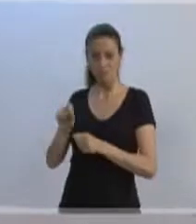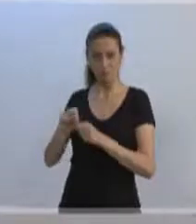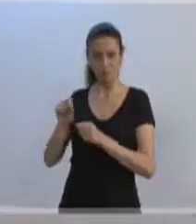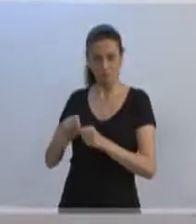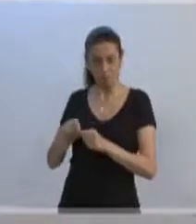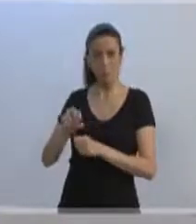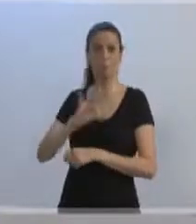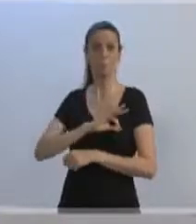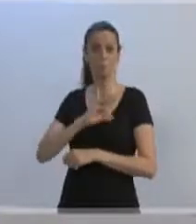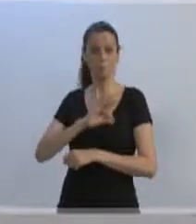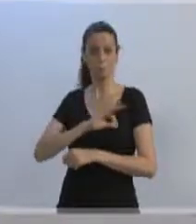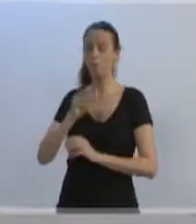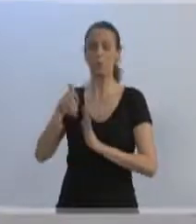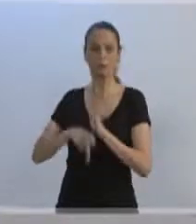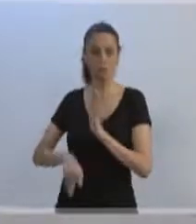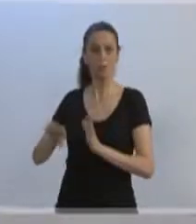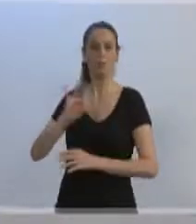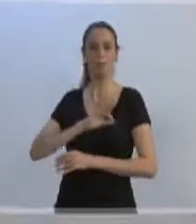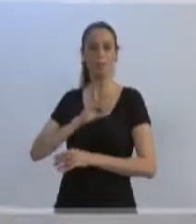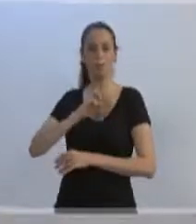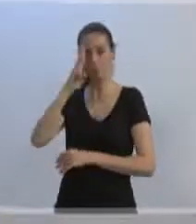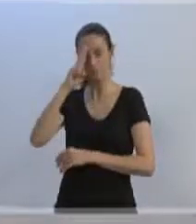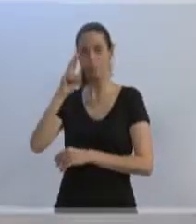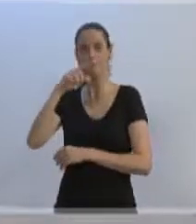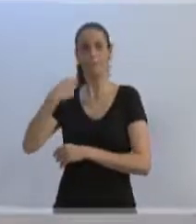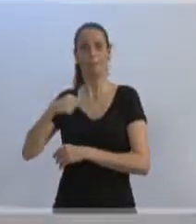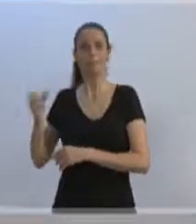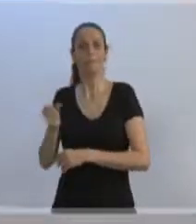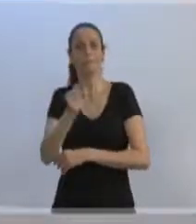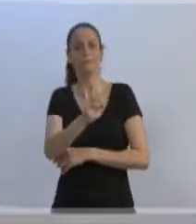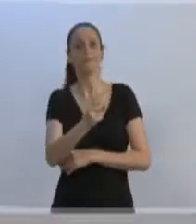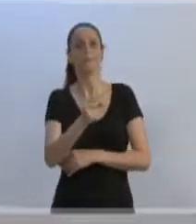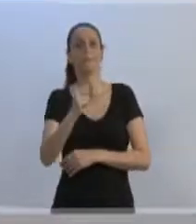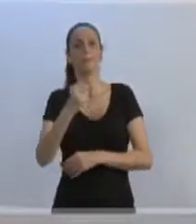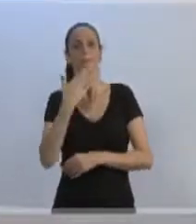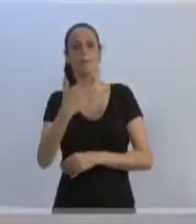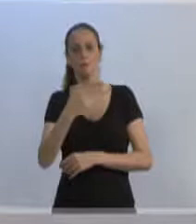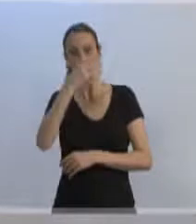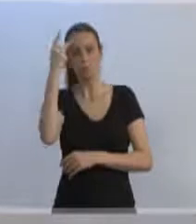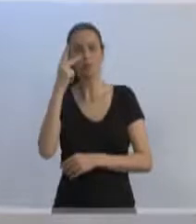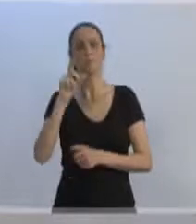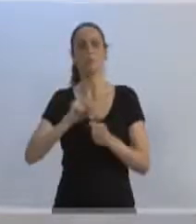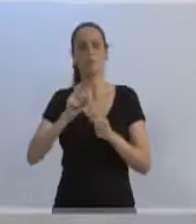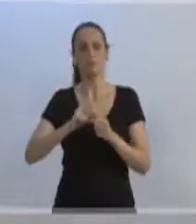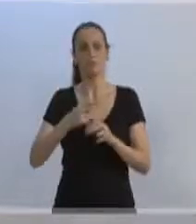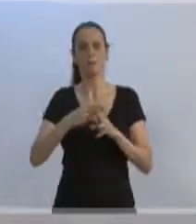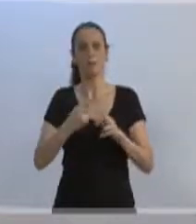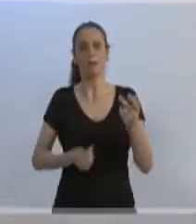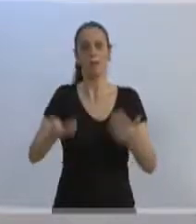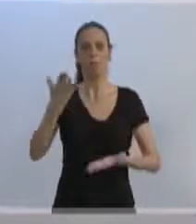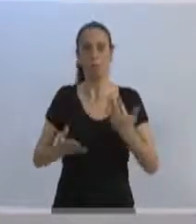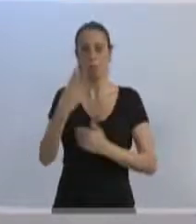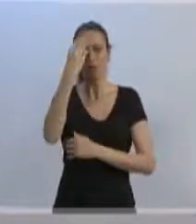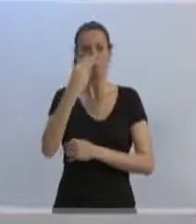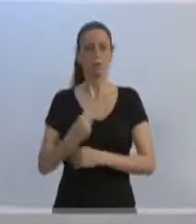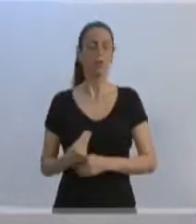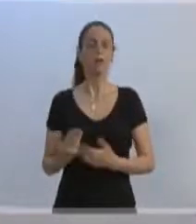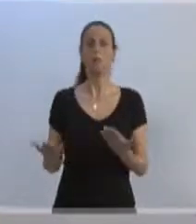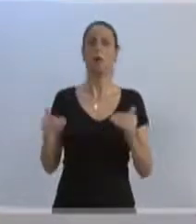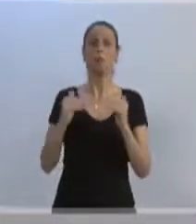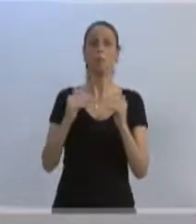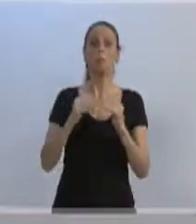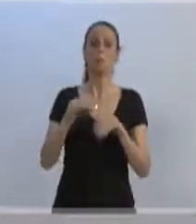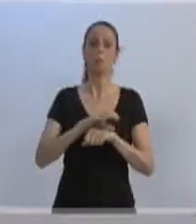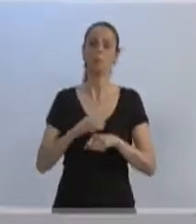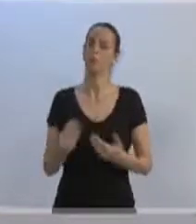militar vai lateral cidadão e aí não é e não é aí não é nada incondicional quer dizer são coisas engraçadas acontecem nessa casa que eu não